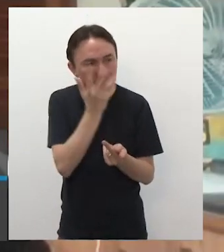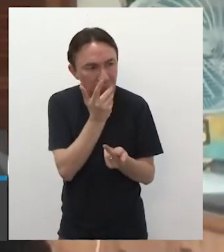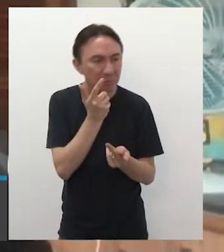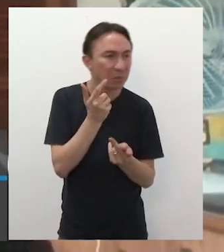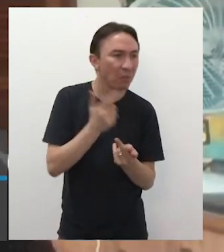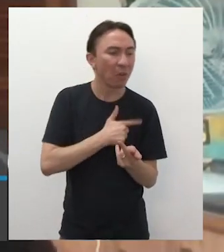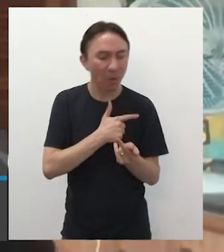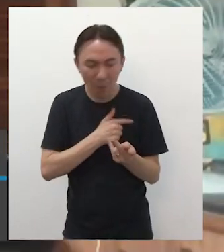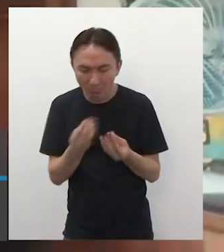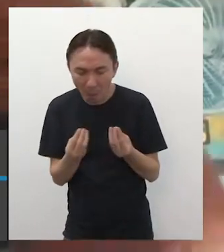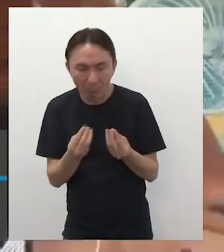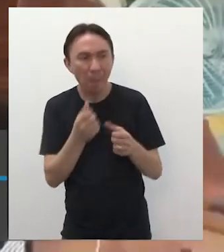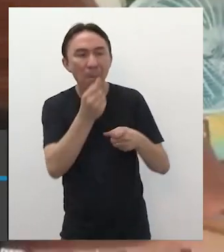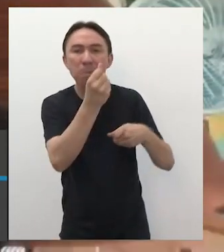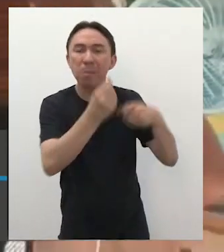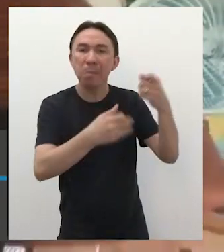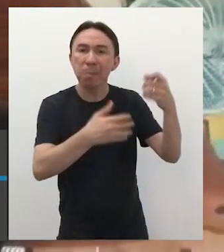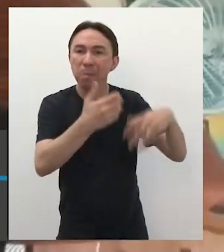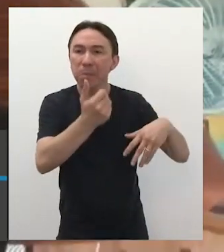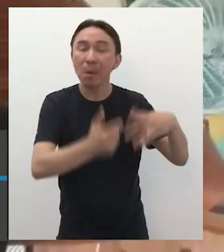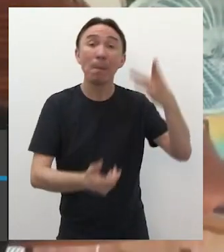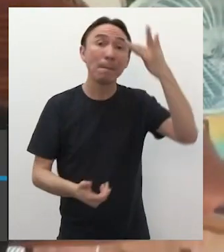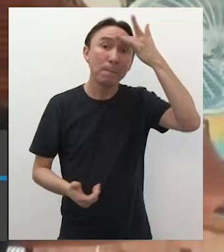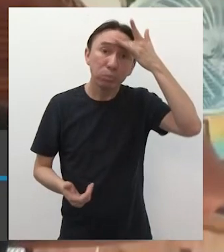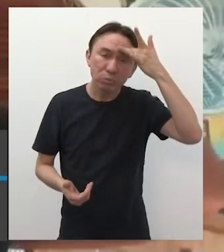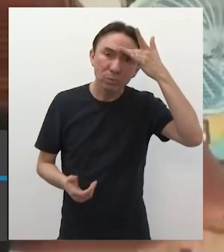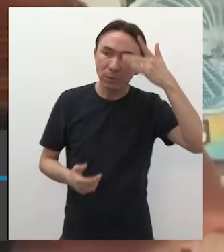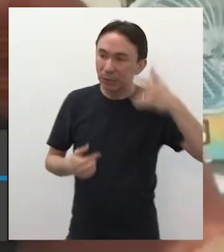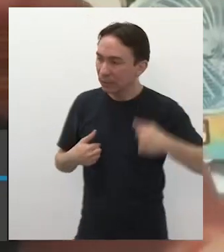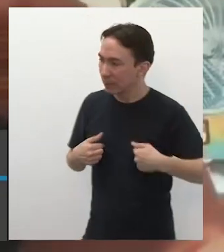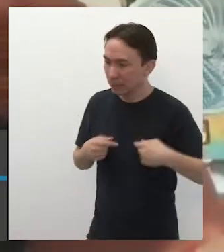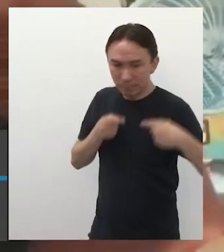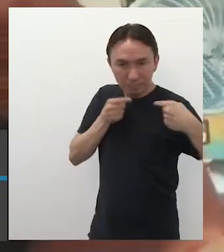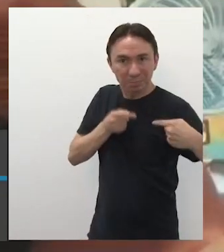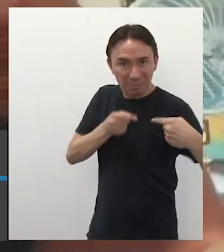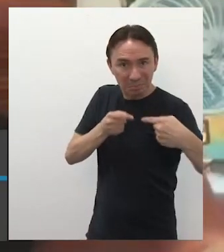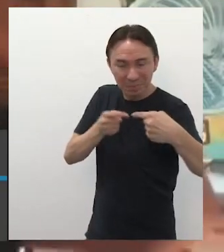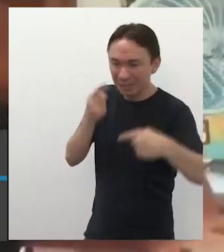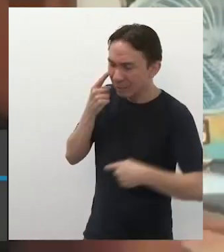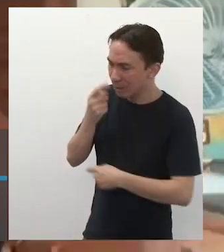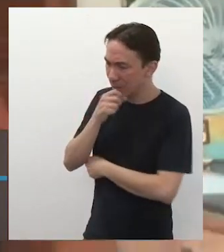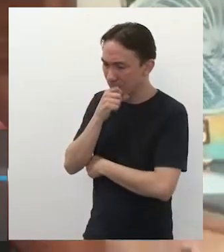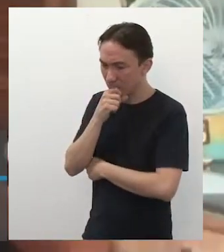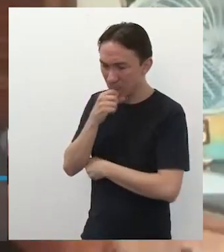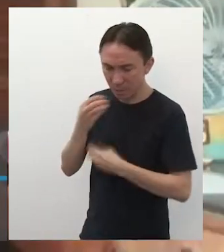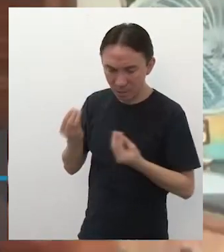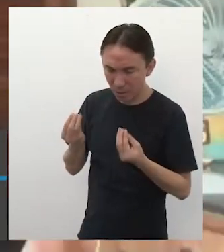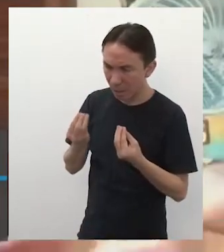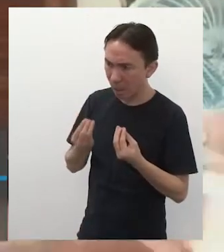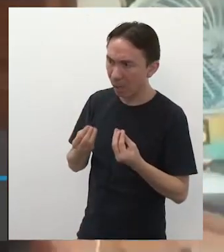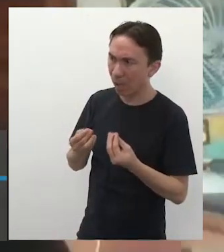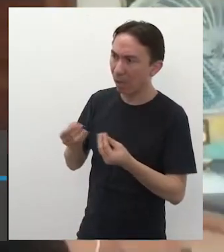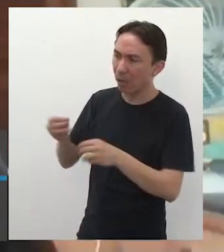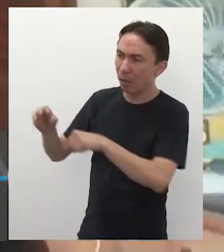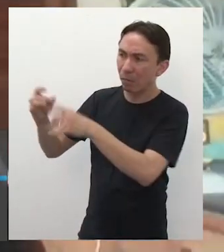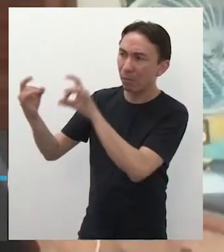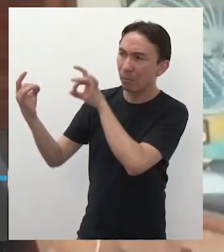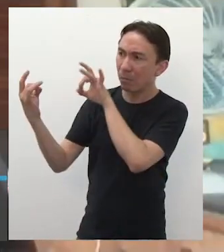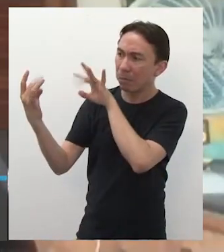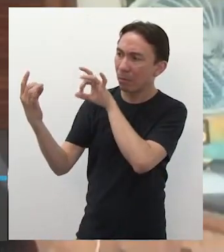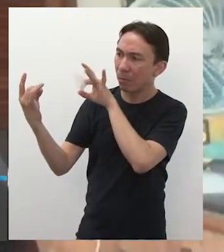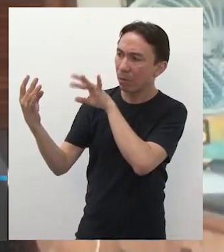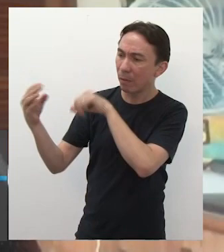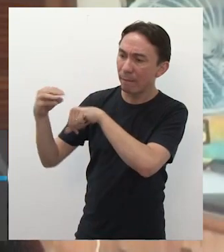concorrentes consegue formular mentalmente o que entendeu do feedback dos